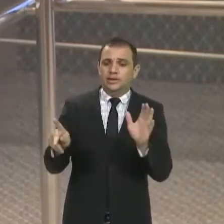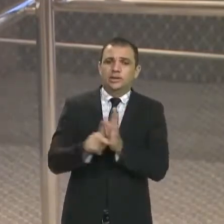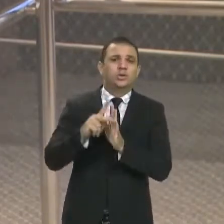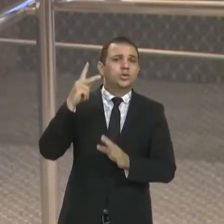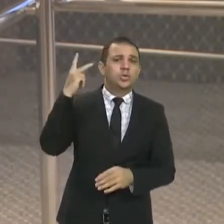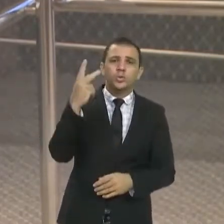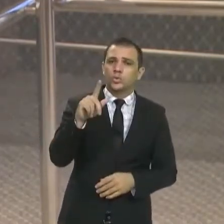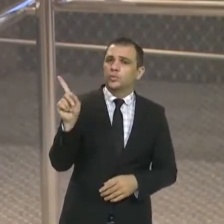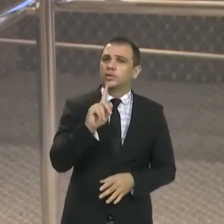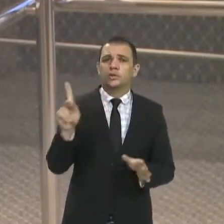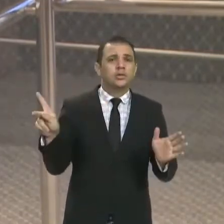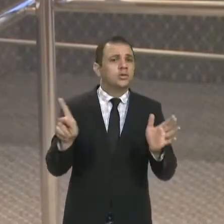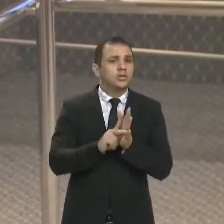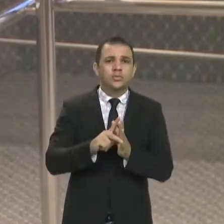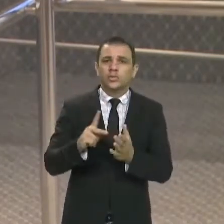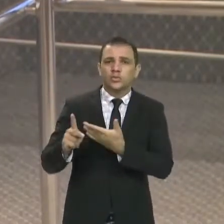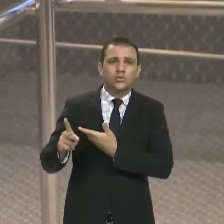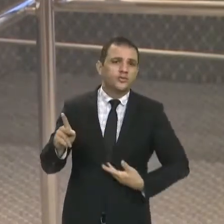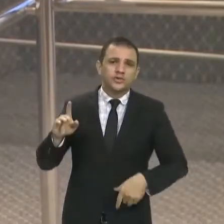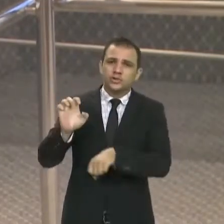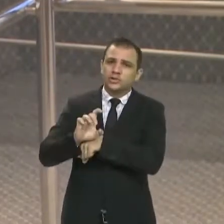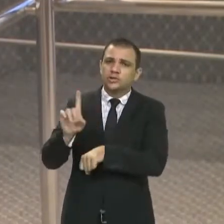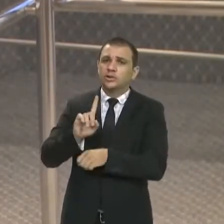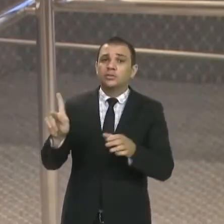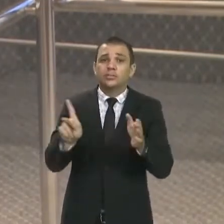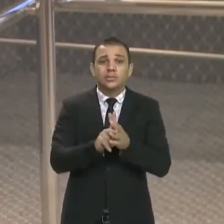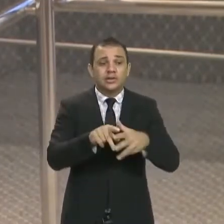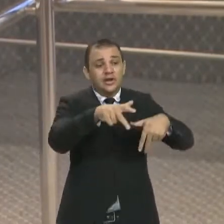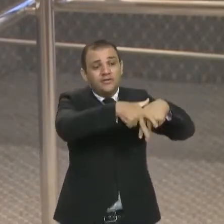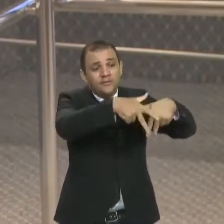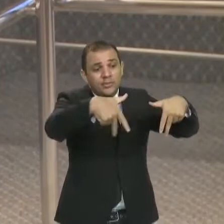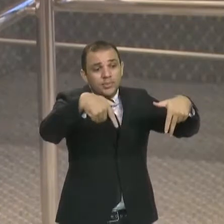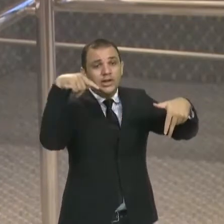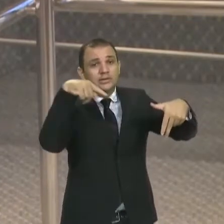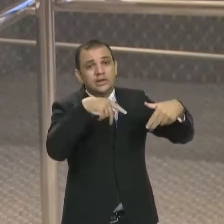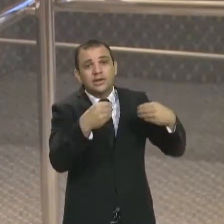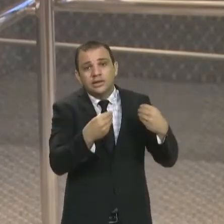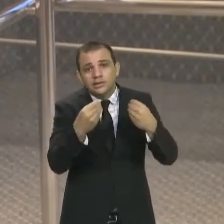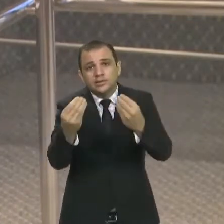é do estado, é da unidade da fundação que cedeu para a UEMA.